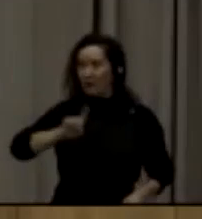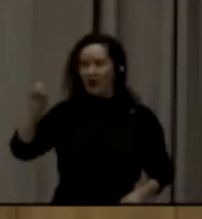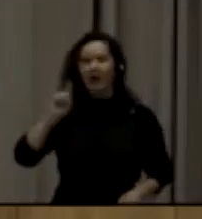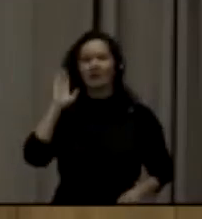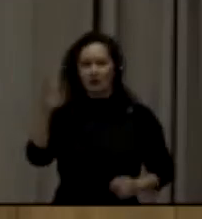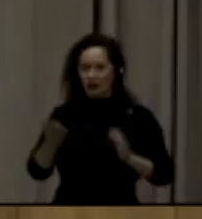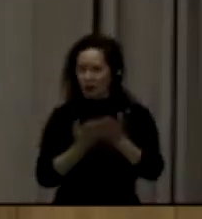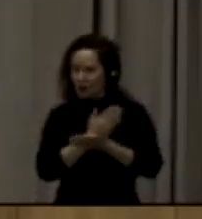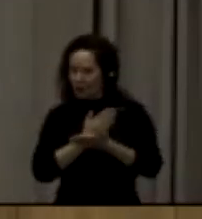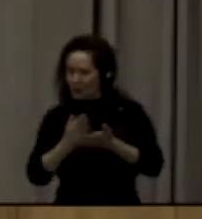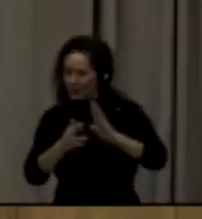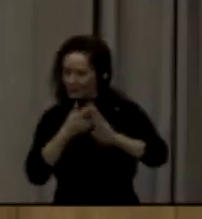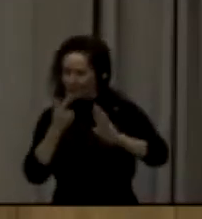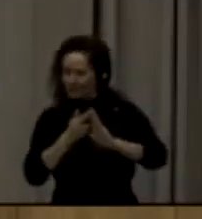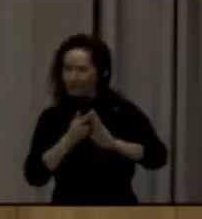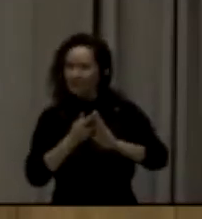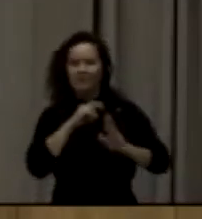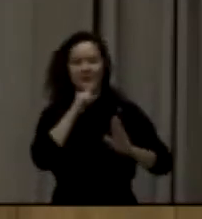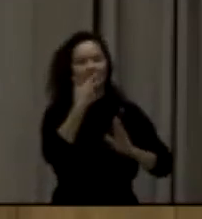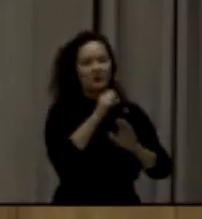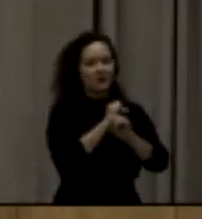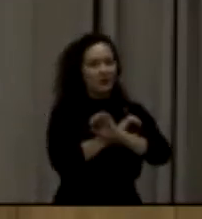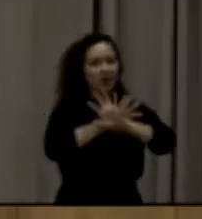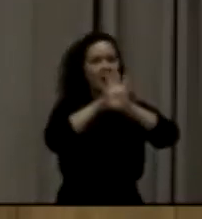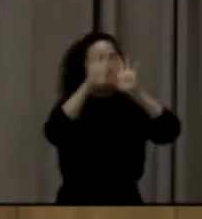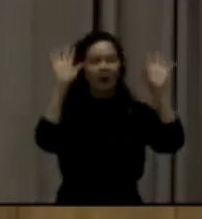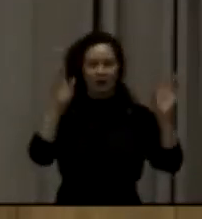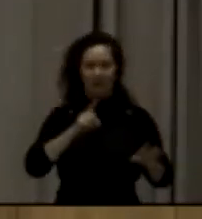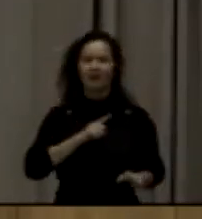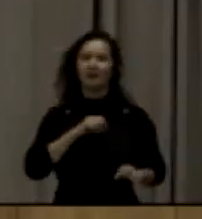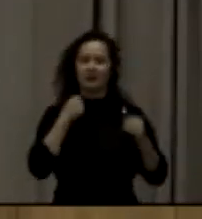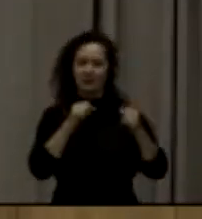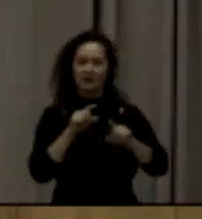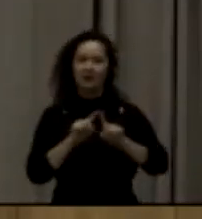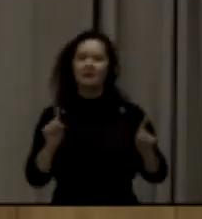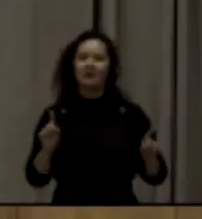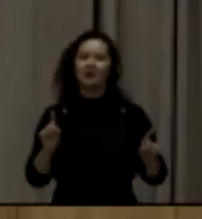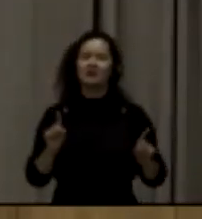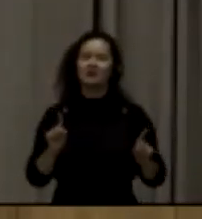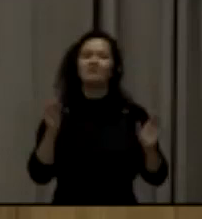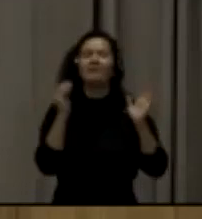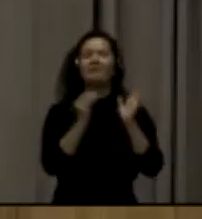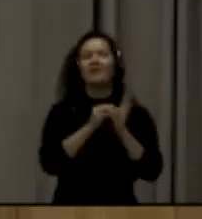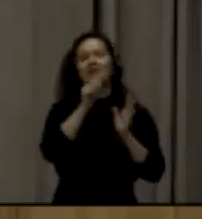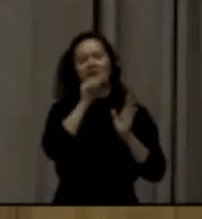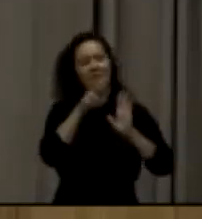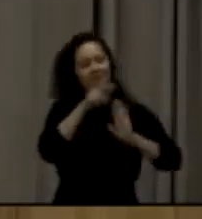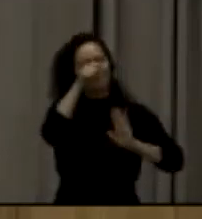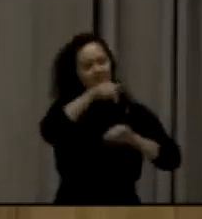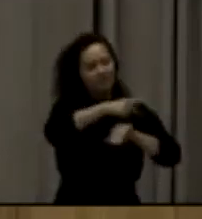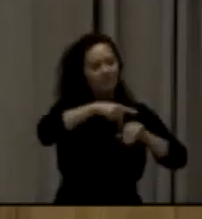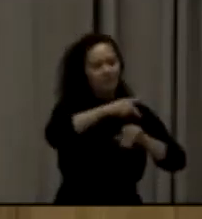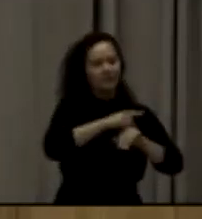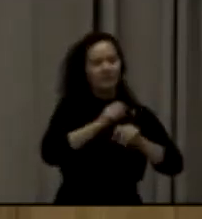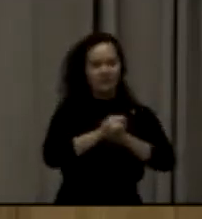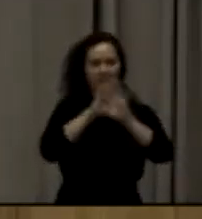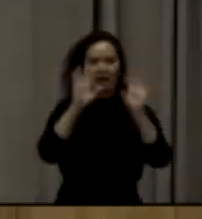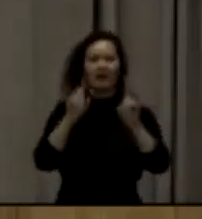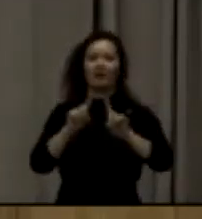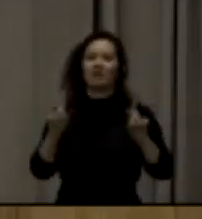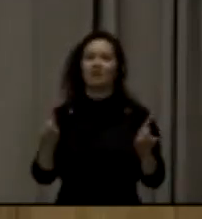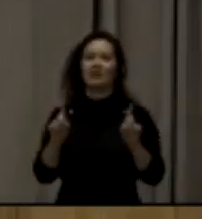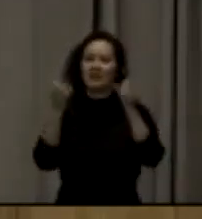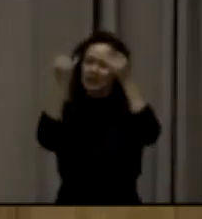um avanço, não há dúvida, no sentido que exige transparência, mas é insuficiente. Porque precisa, além de transparência,